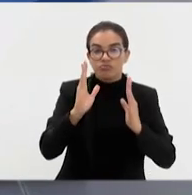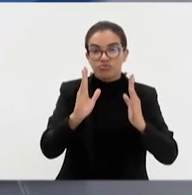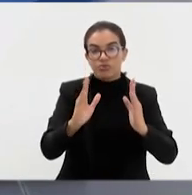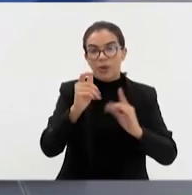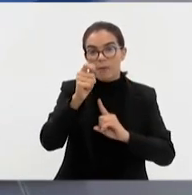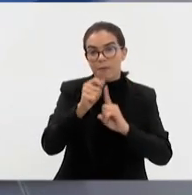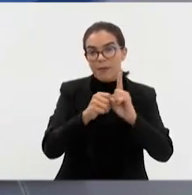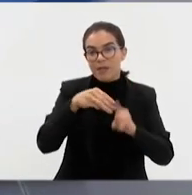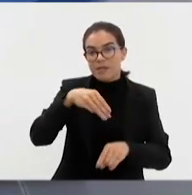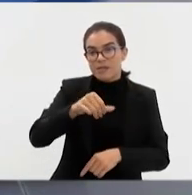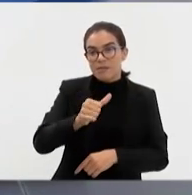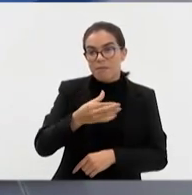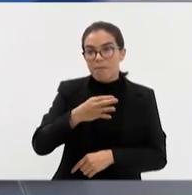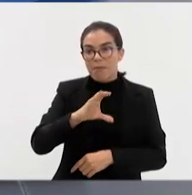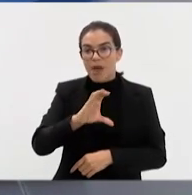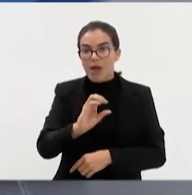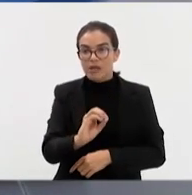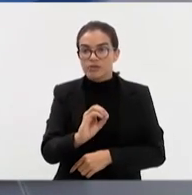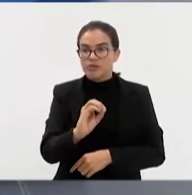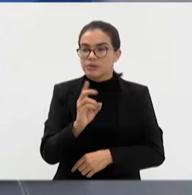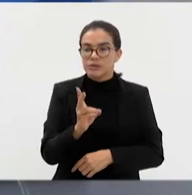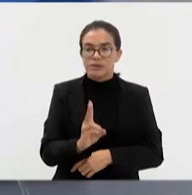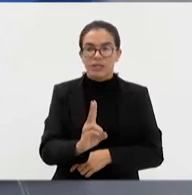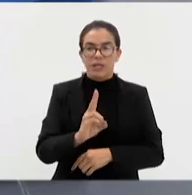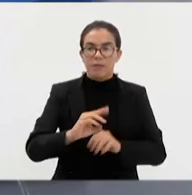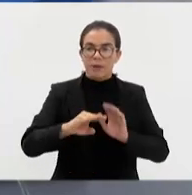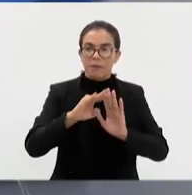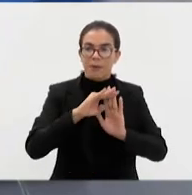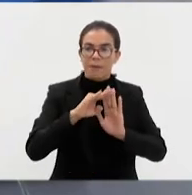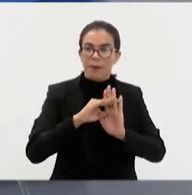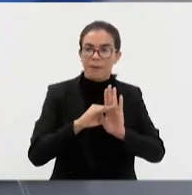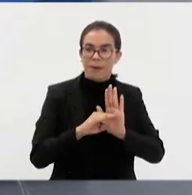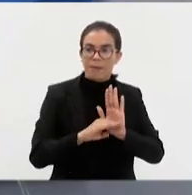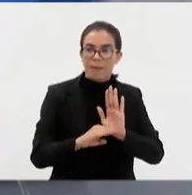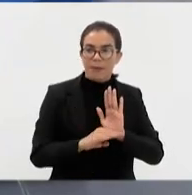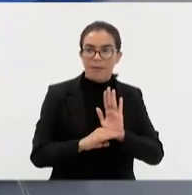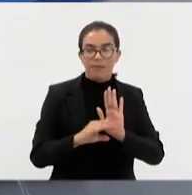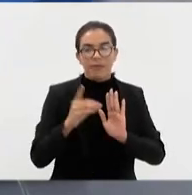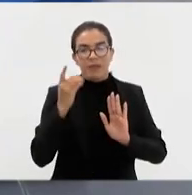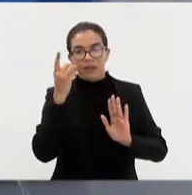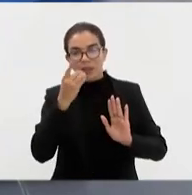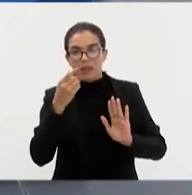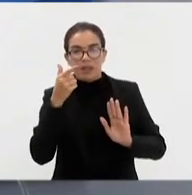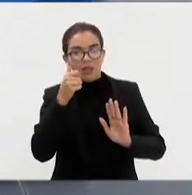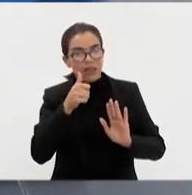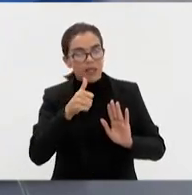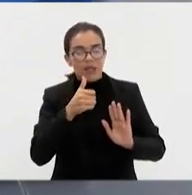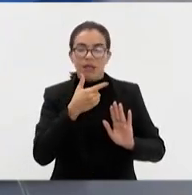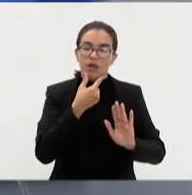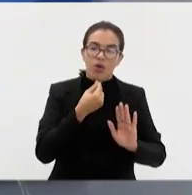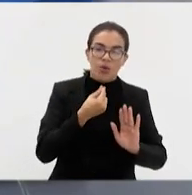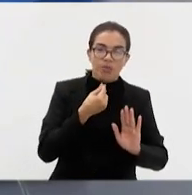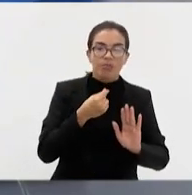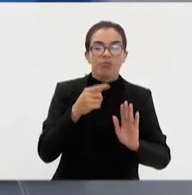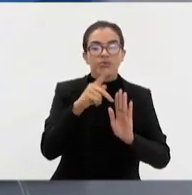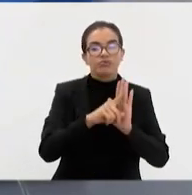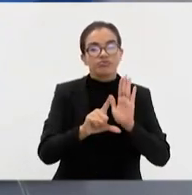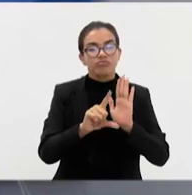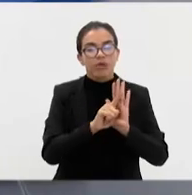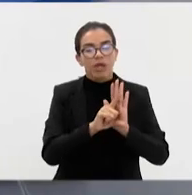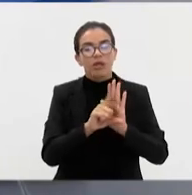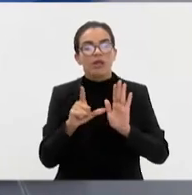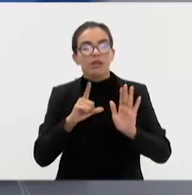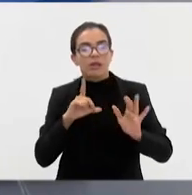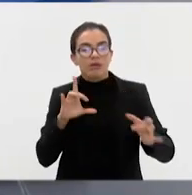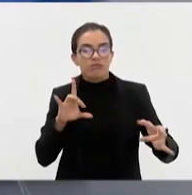março nós coloquemos em pauta, seja dos deputados ou das deputadas, os projetos de lei que de alguma